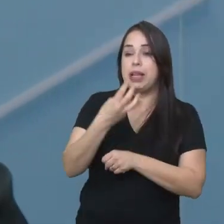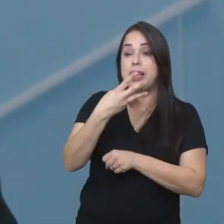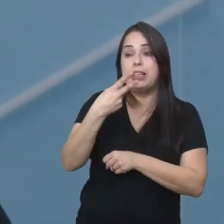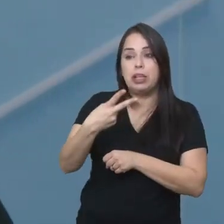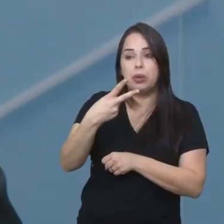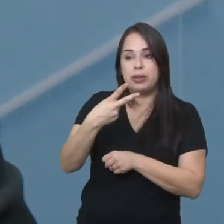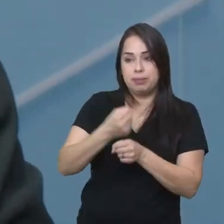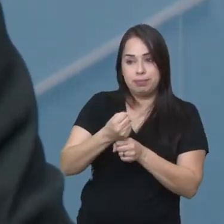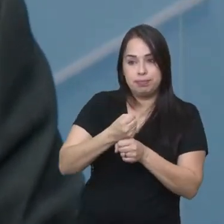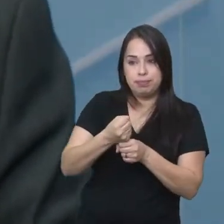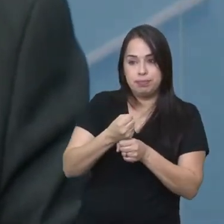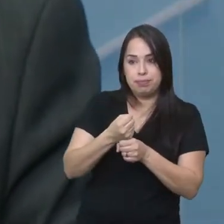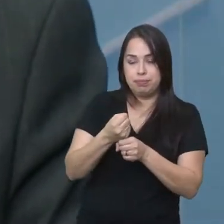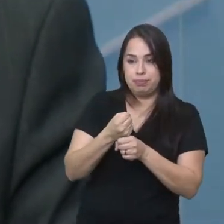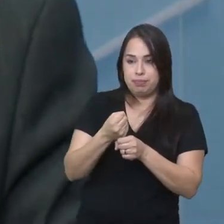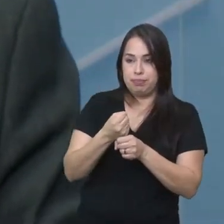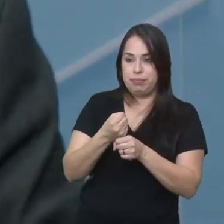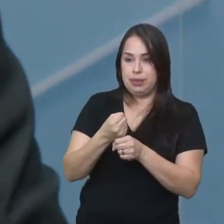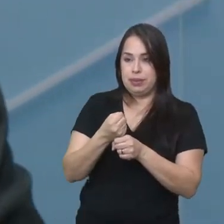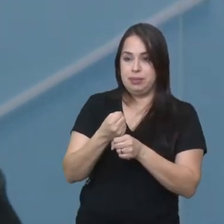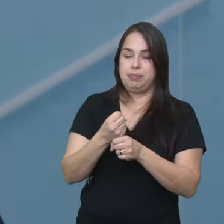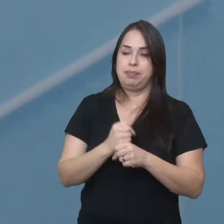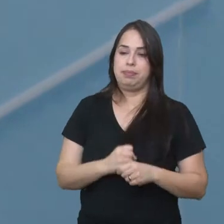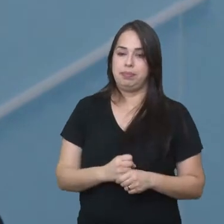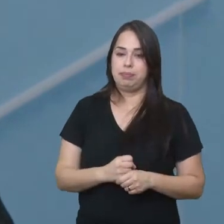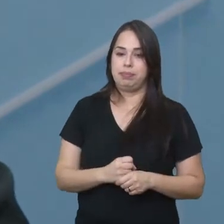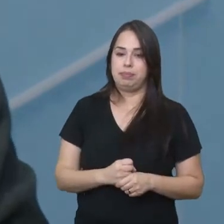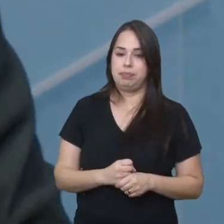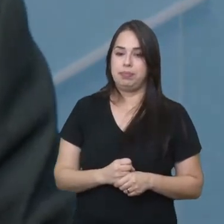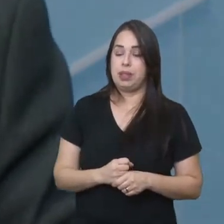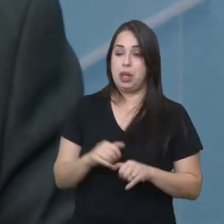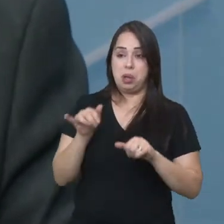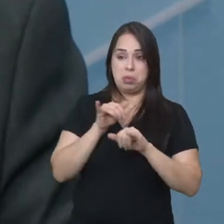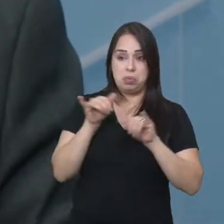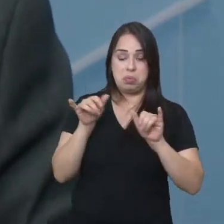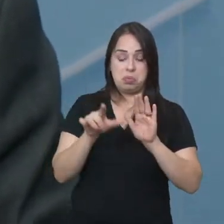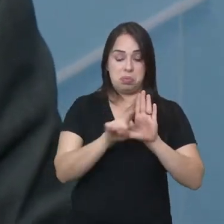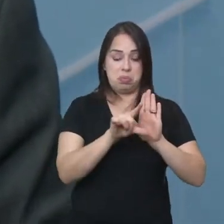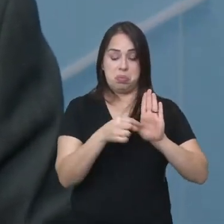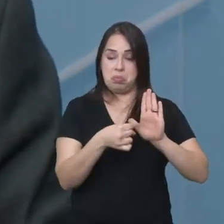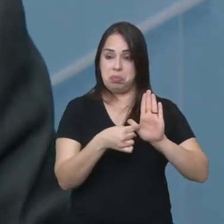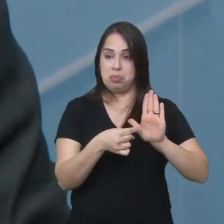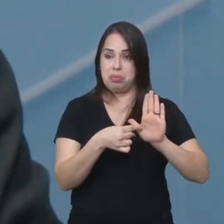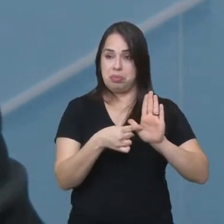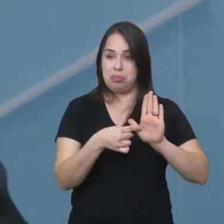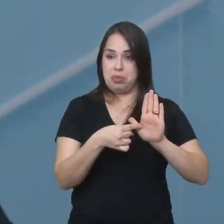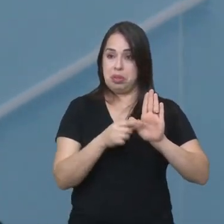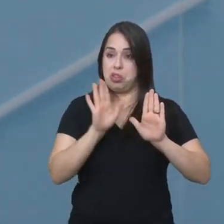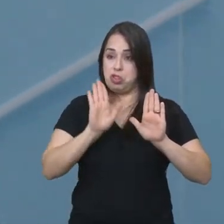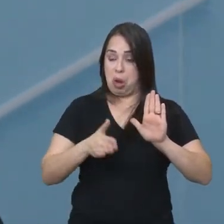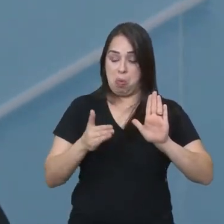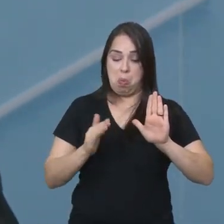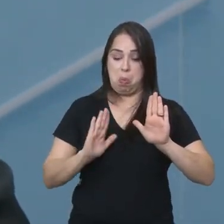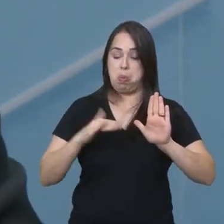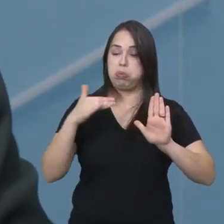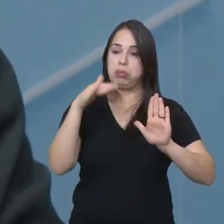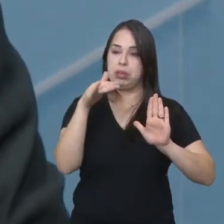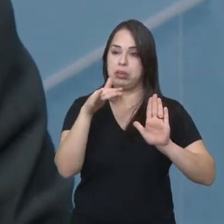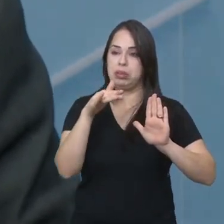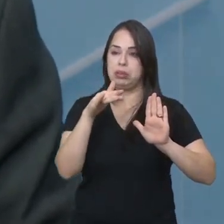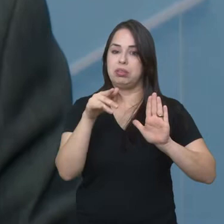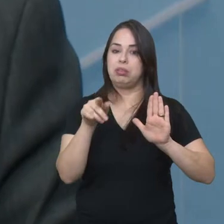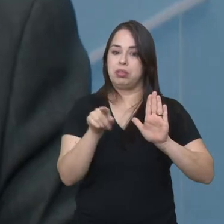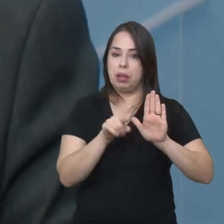que nós tivéssemos essa legislação, eu reputo ser uma legislação bastante avançada,